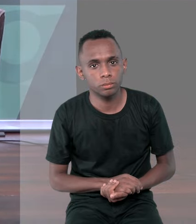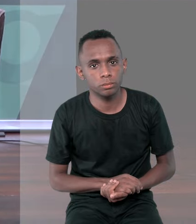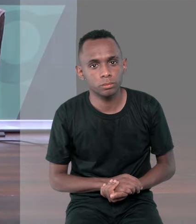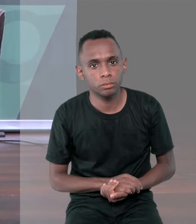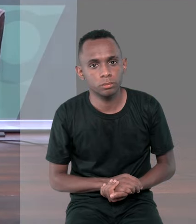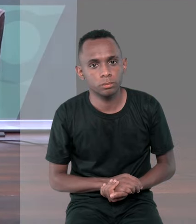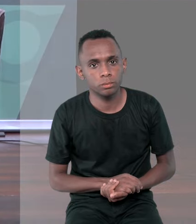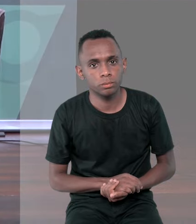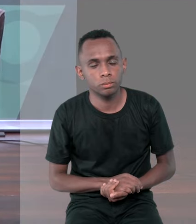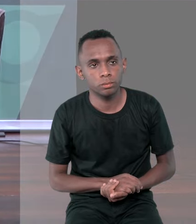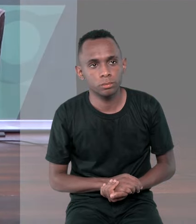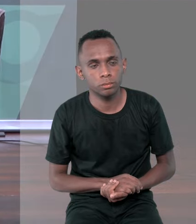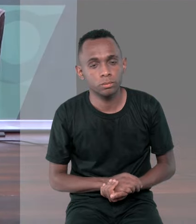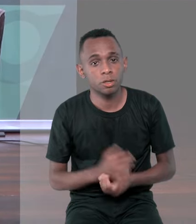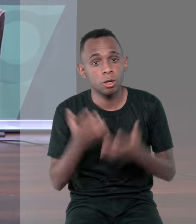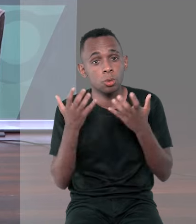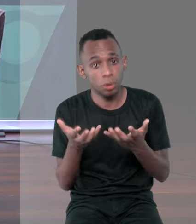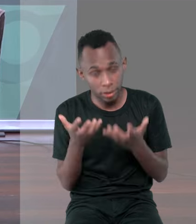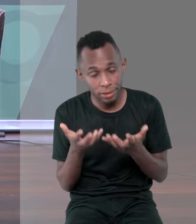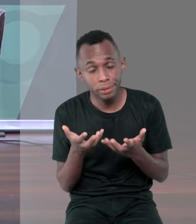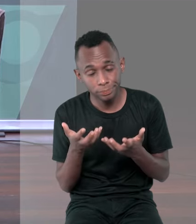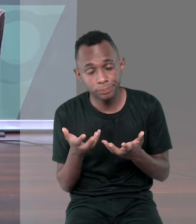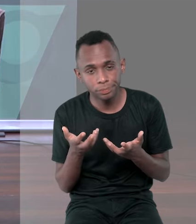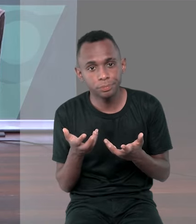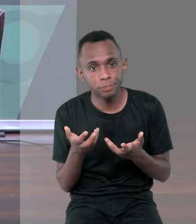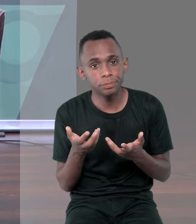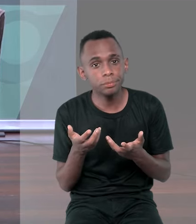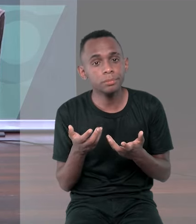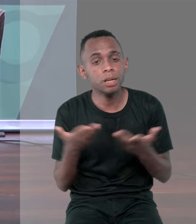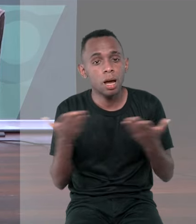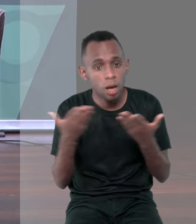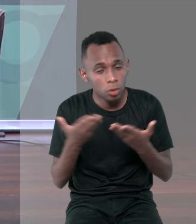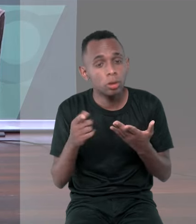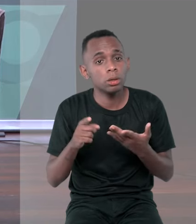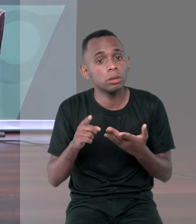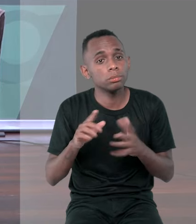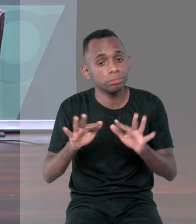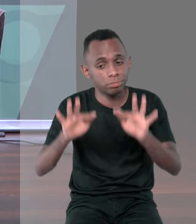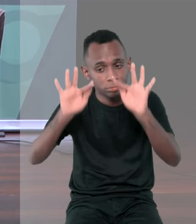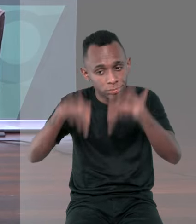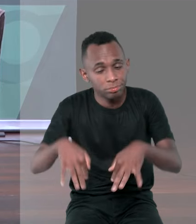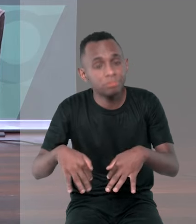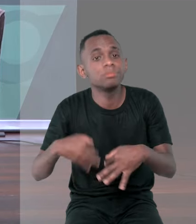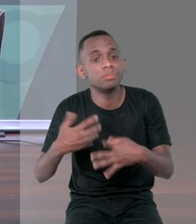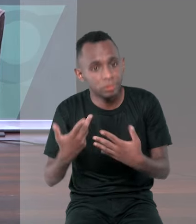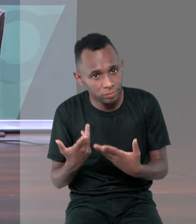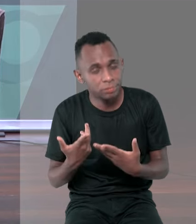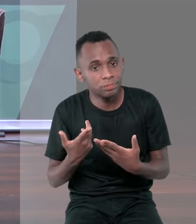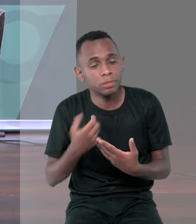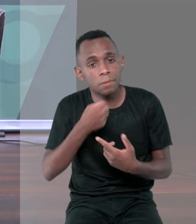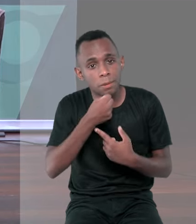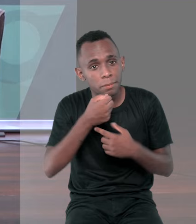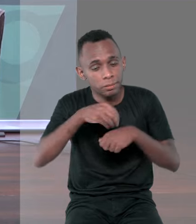E aí eu gostaria de passar a palavra para você, fazer as considerações finais.